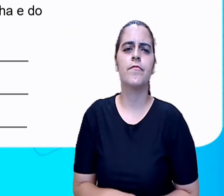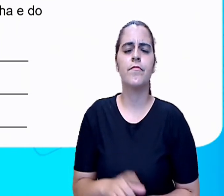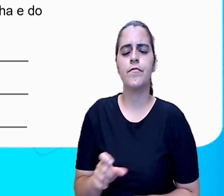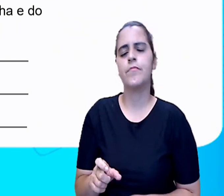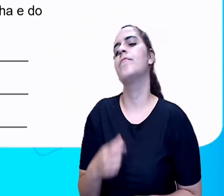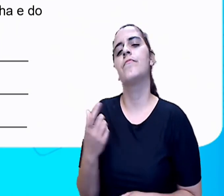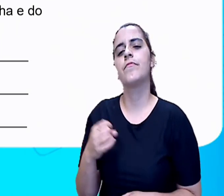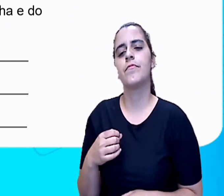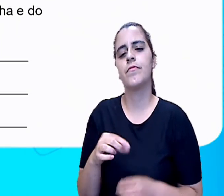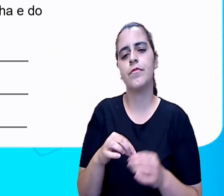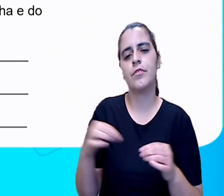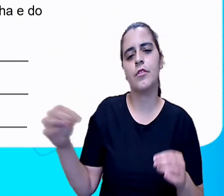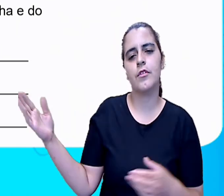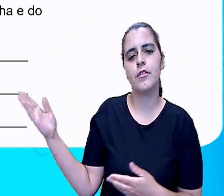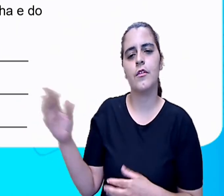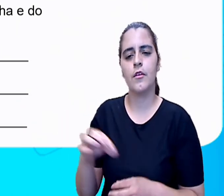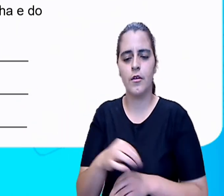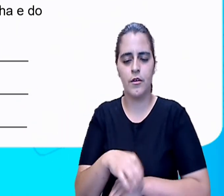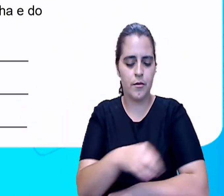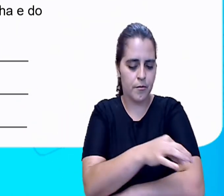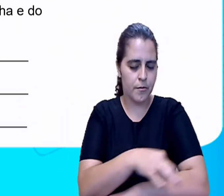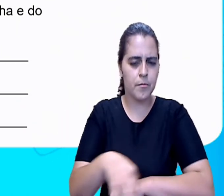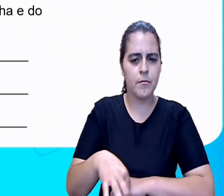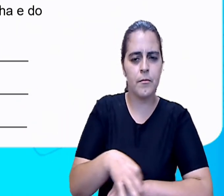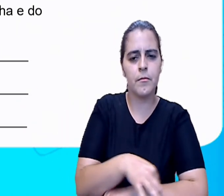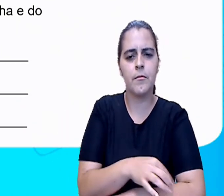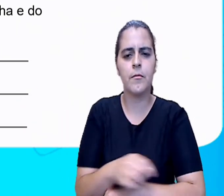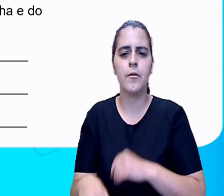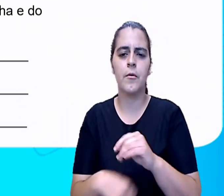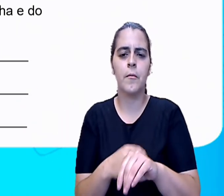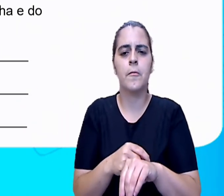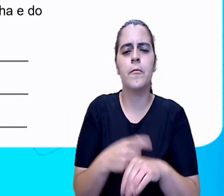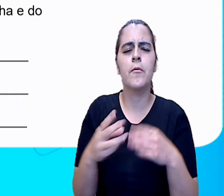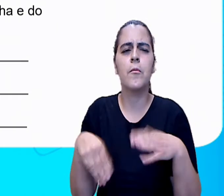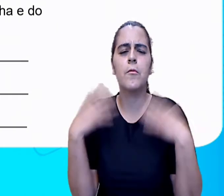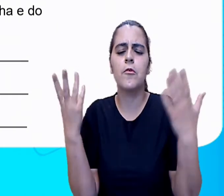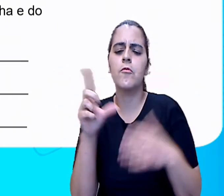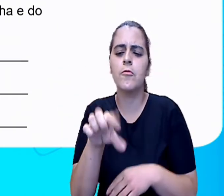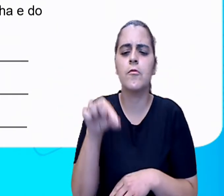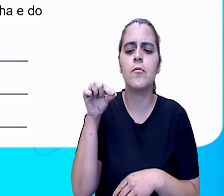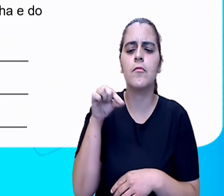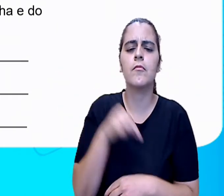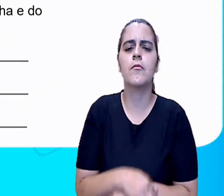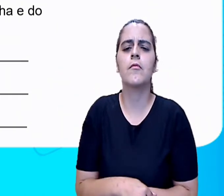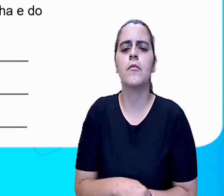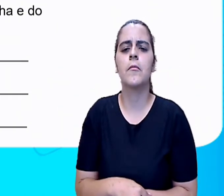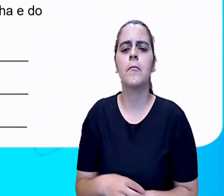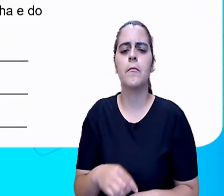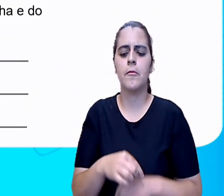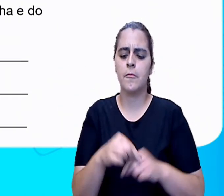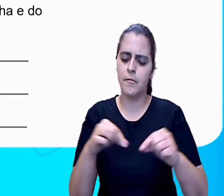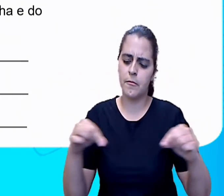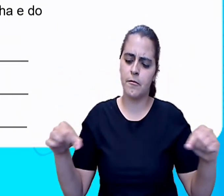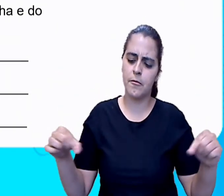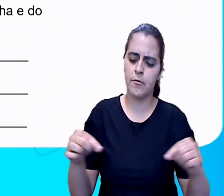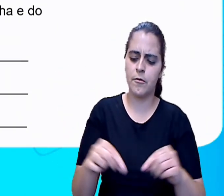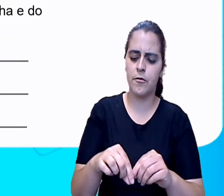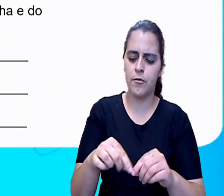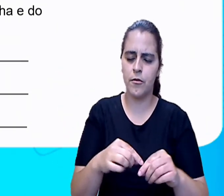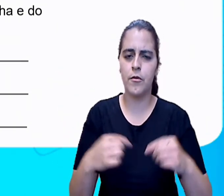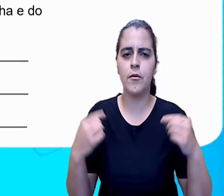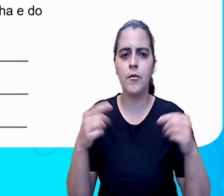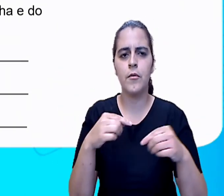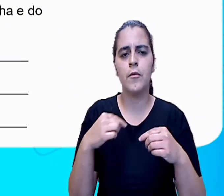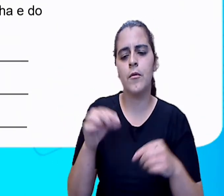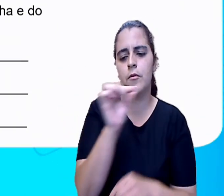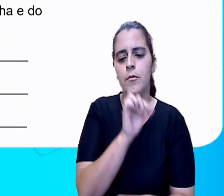o barbante e a régua escolar, qual você escolheria para medir o contorno